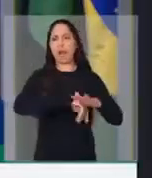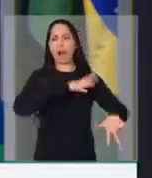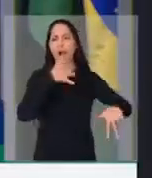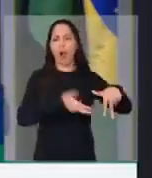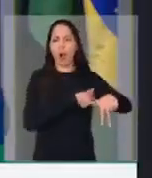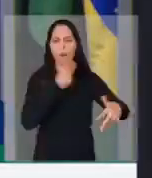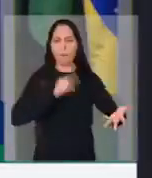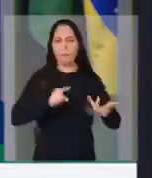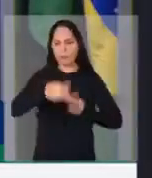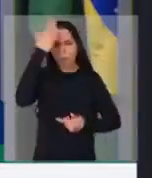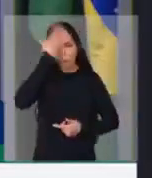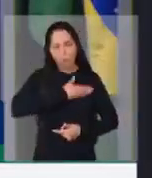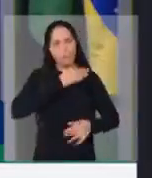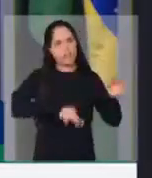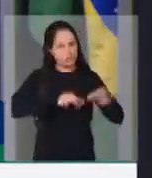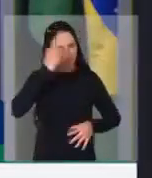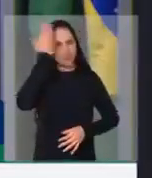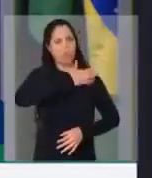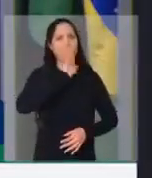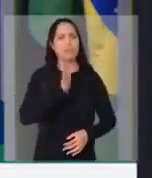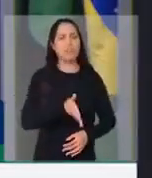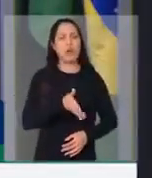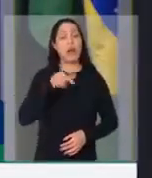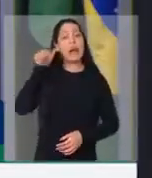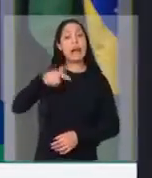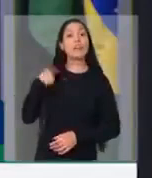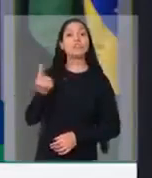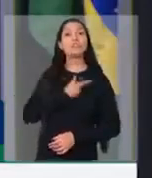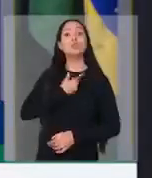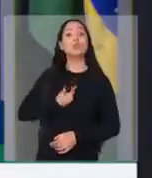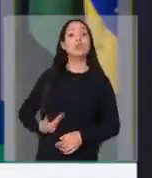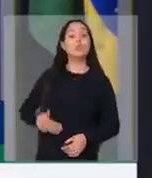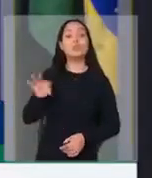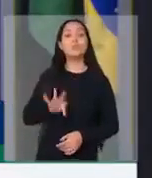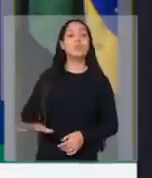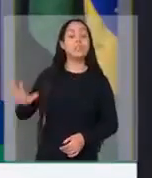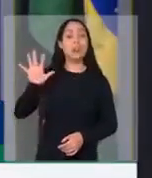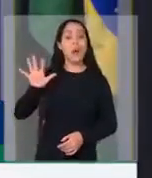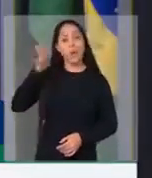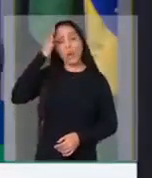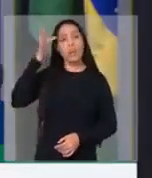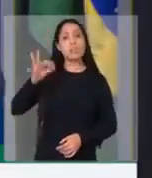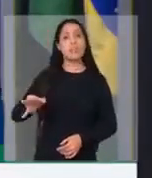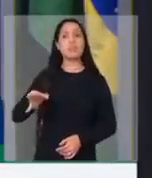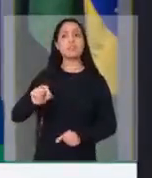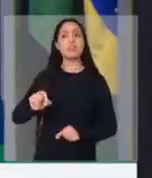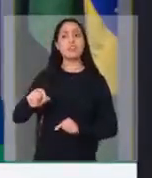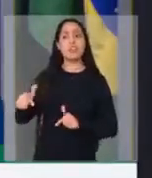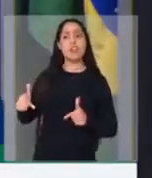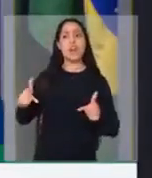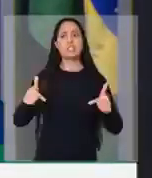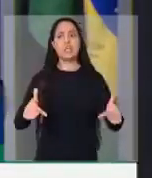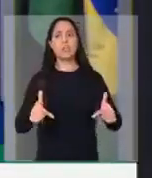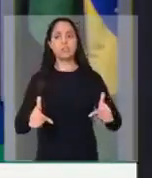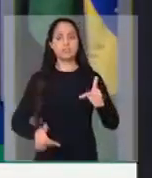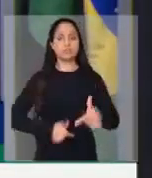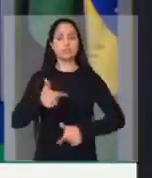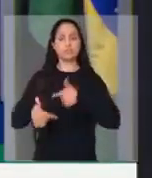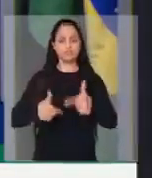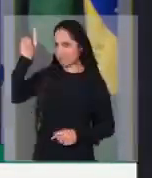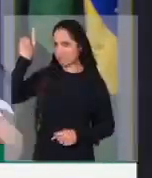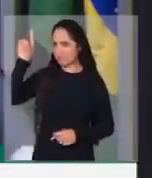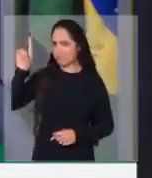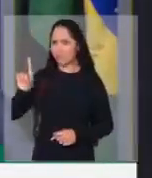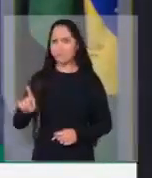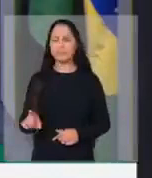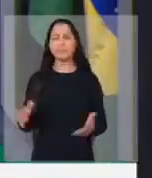corrupção comprovados pela justiça diferente do nosso que eu tenho certeza faz tudo para investigar